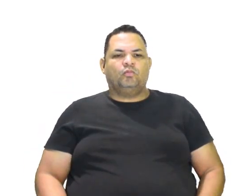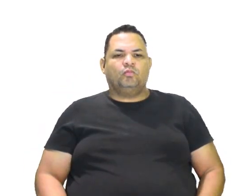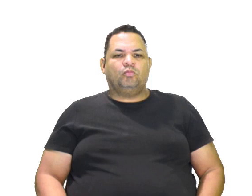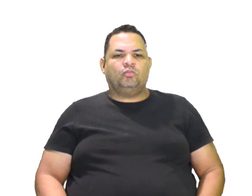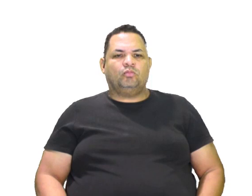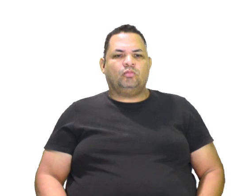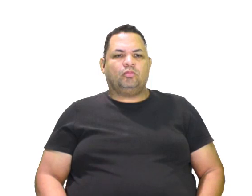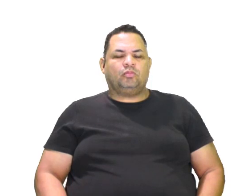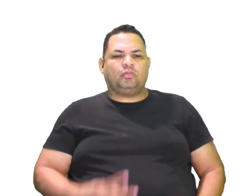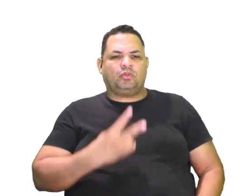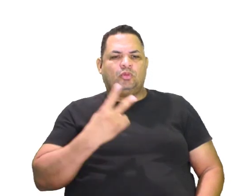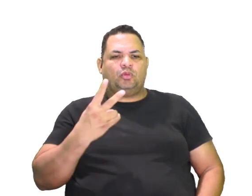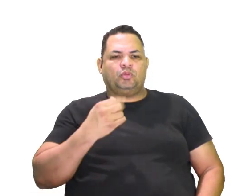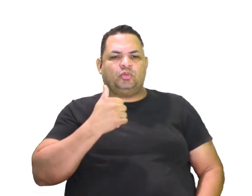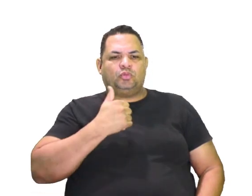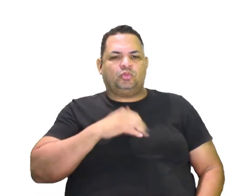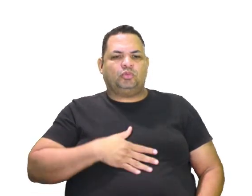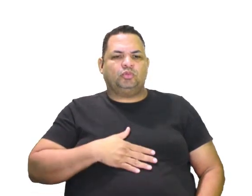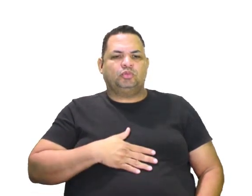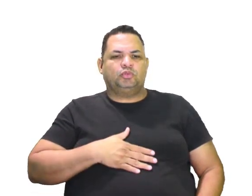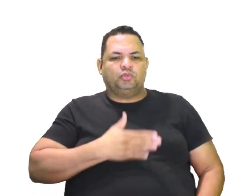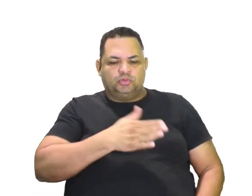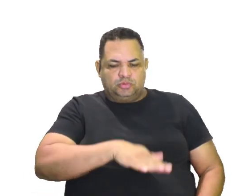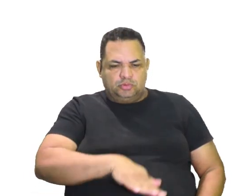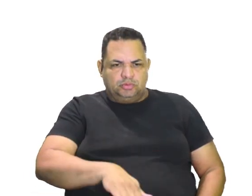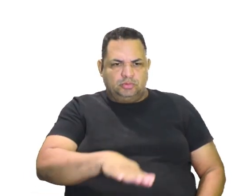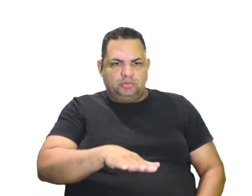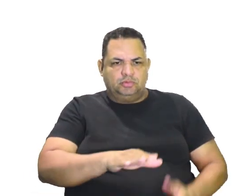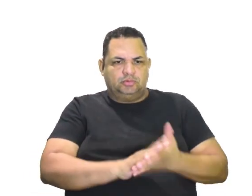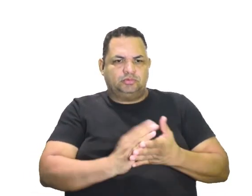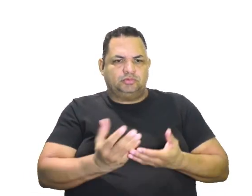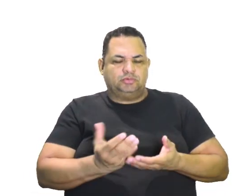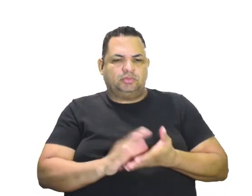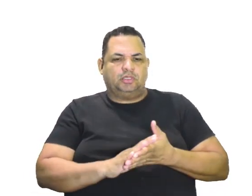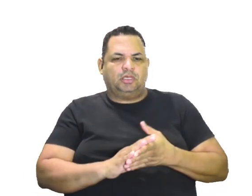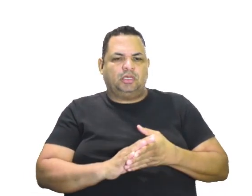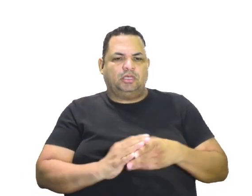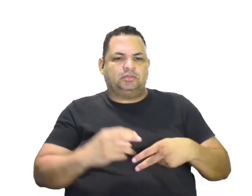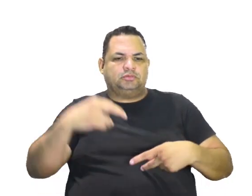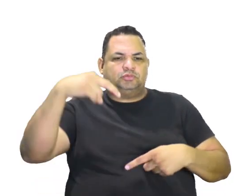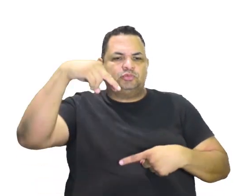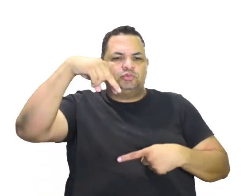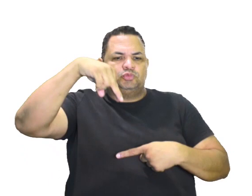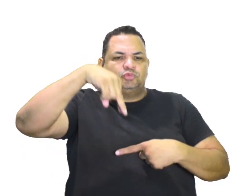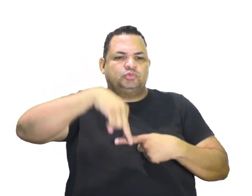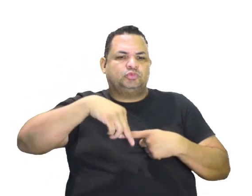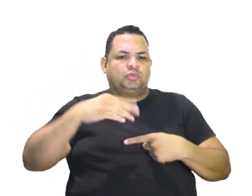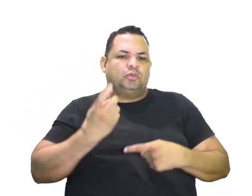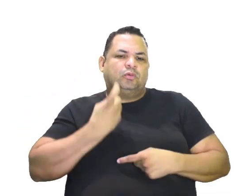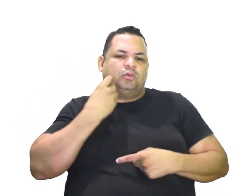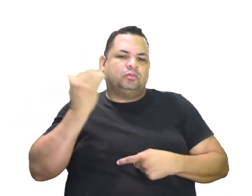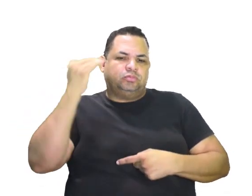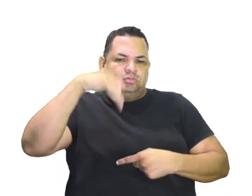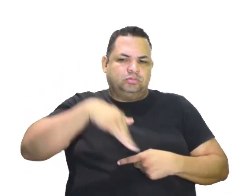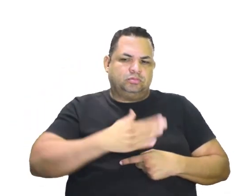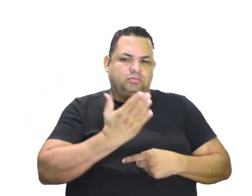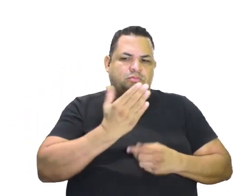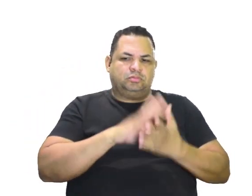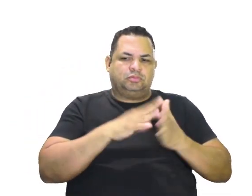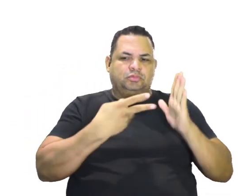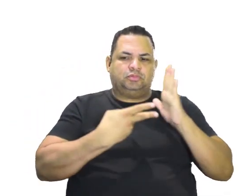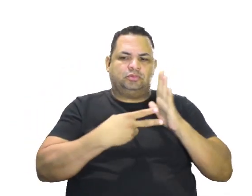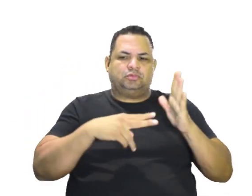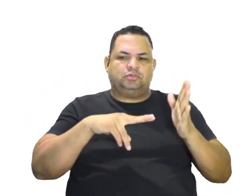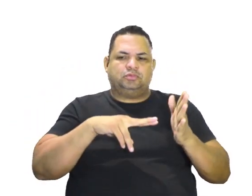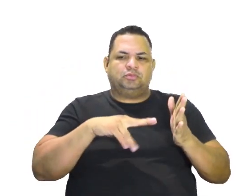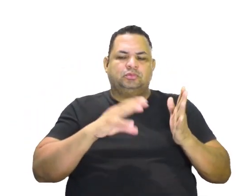São dois querubins que aparecem montados num golfinho, que é o símbolo tradicional da proteção, tá bom?